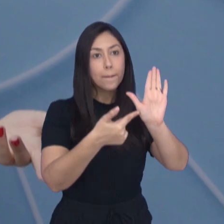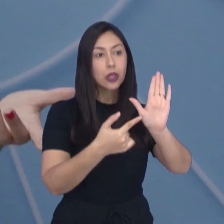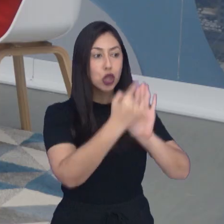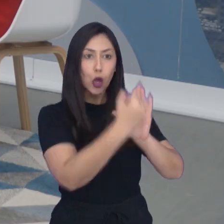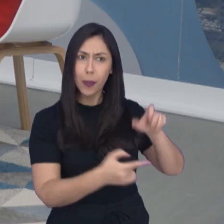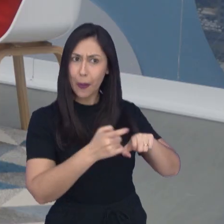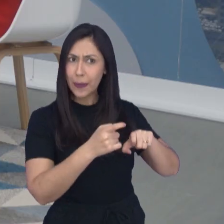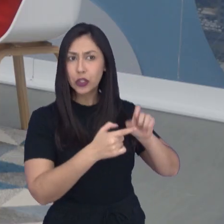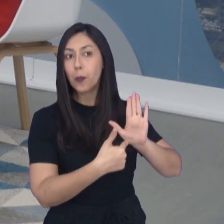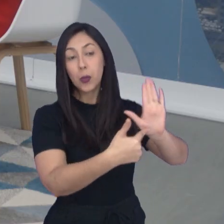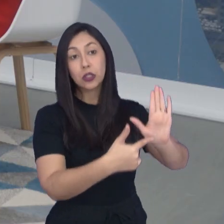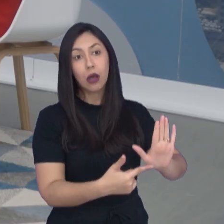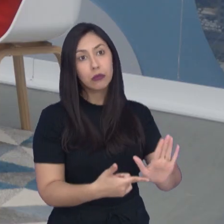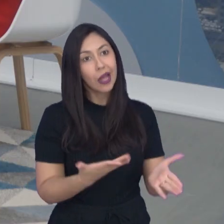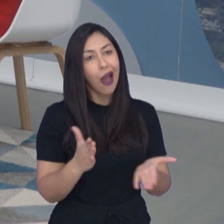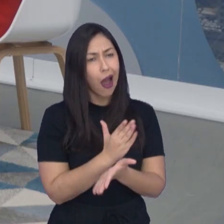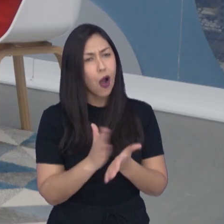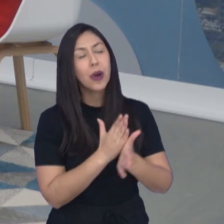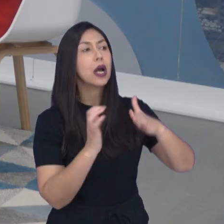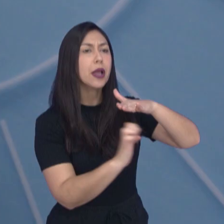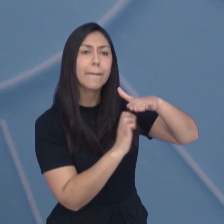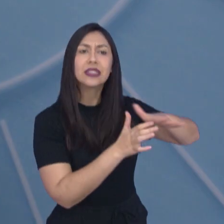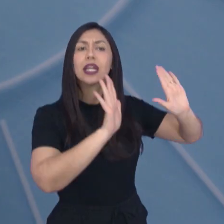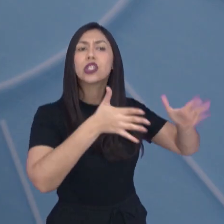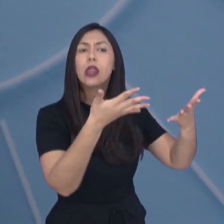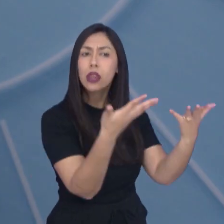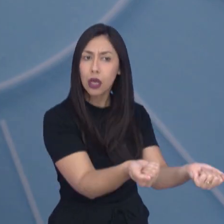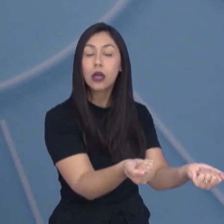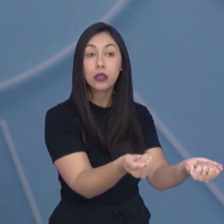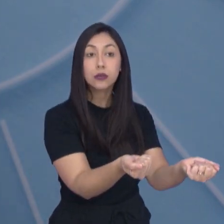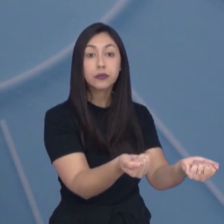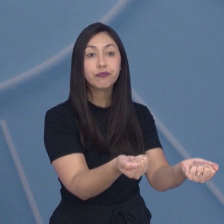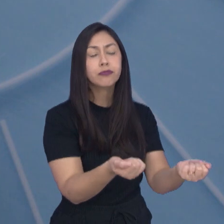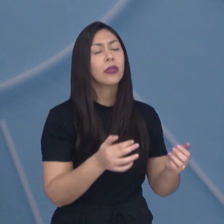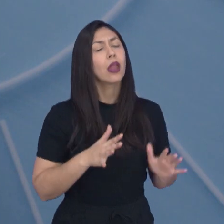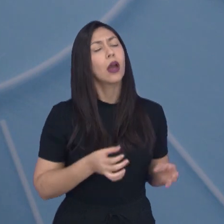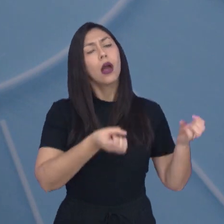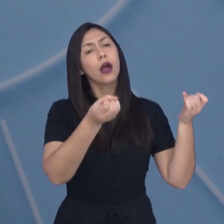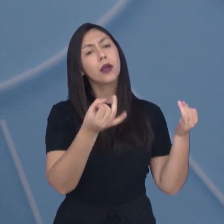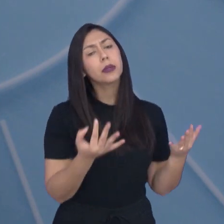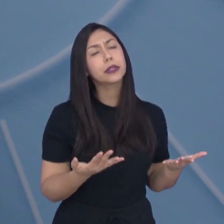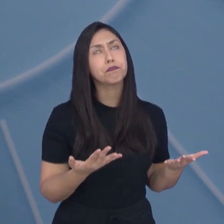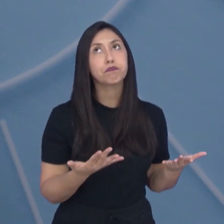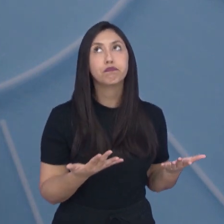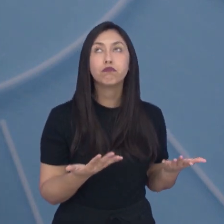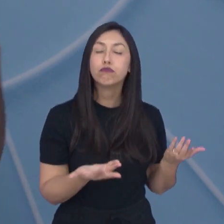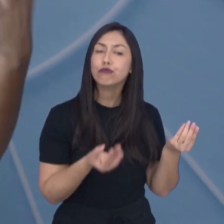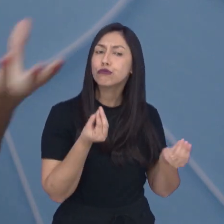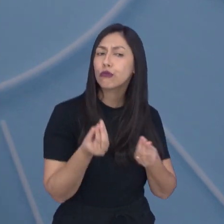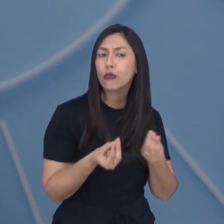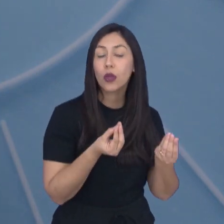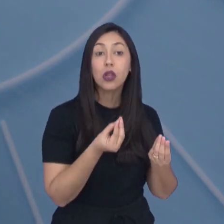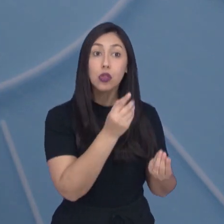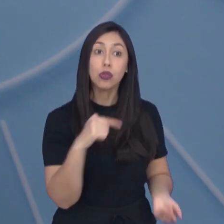empresas também que já são adeptas, né, a essa prática. Explica pra gente como que seria, né, dada a